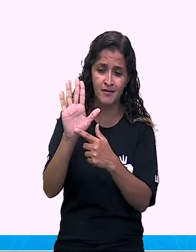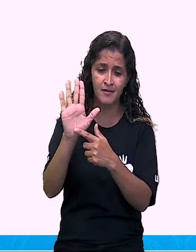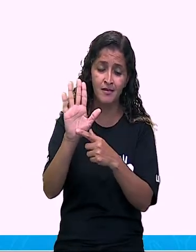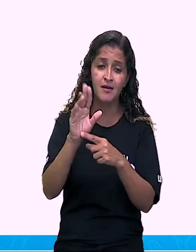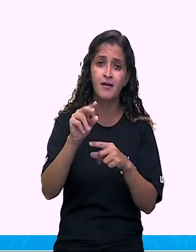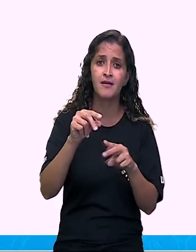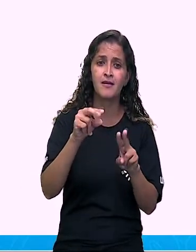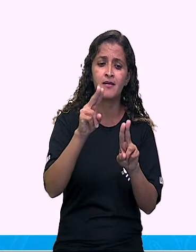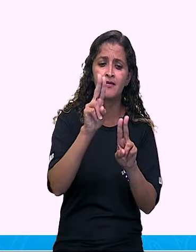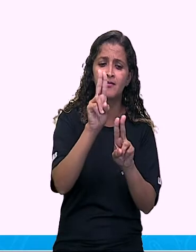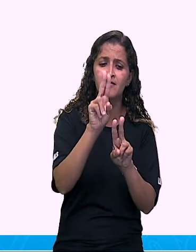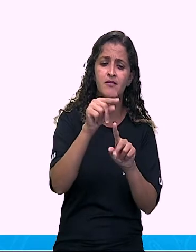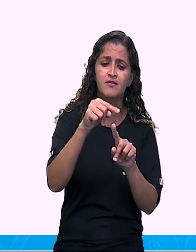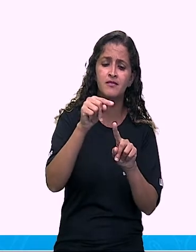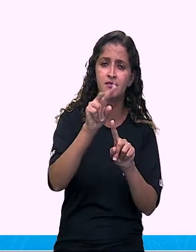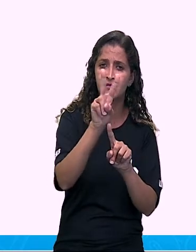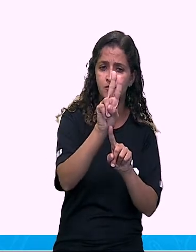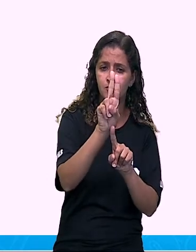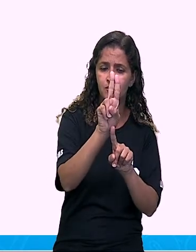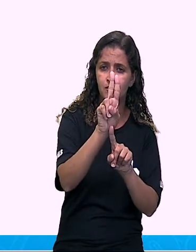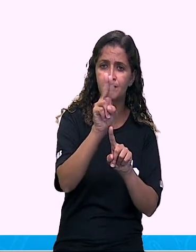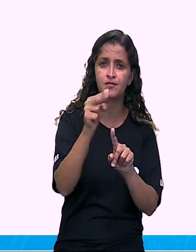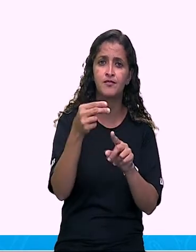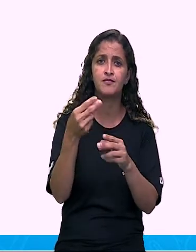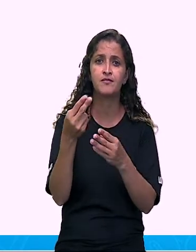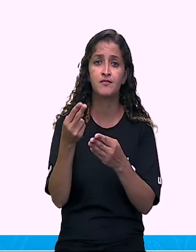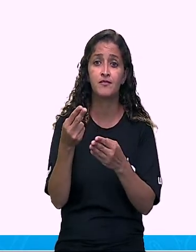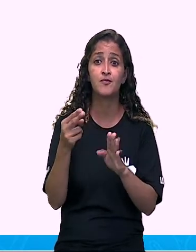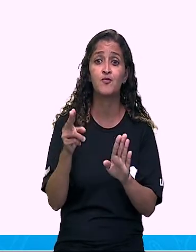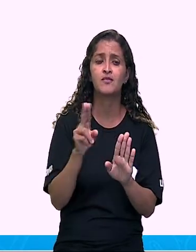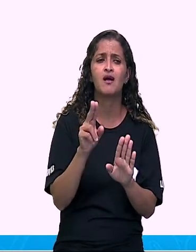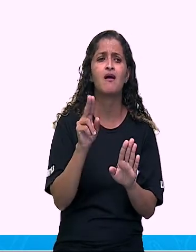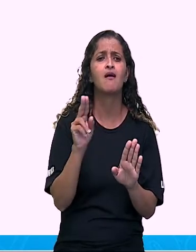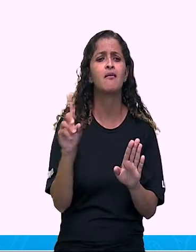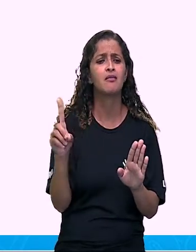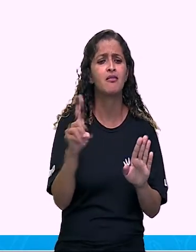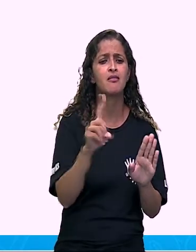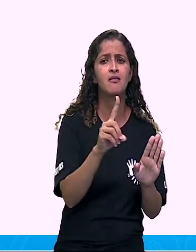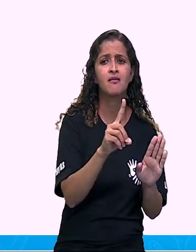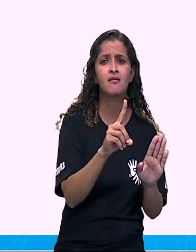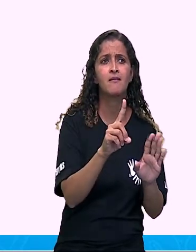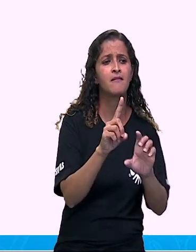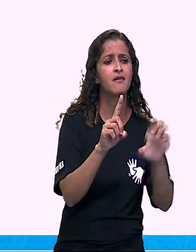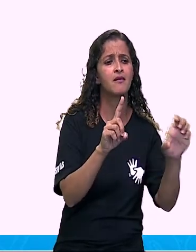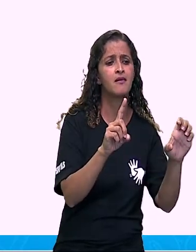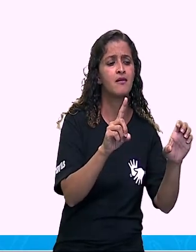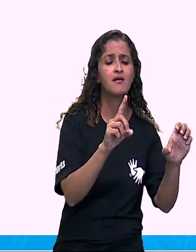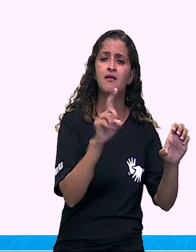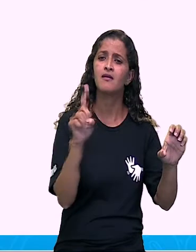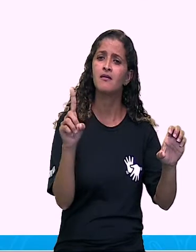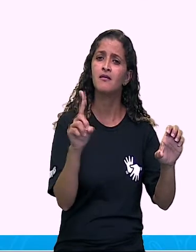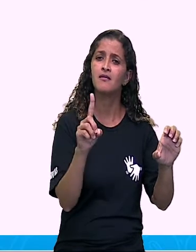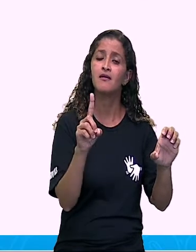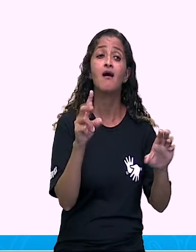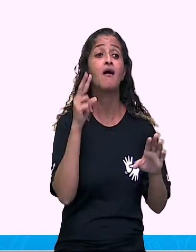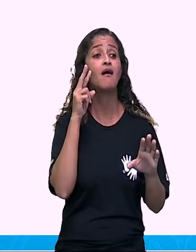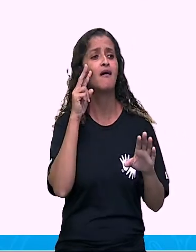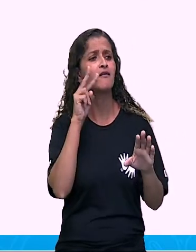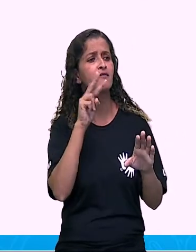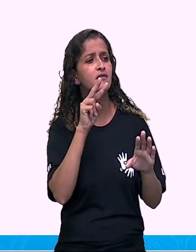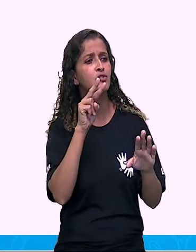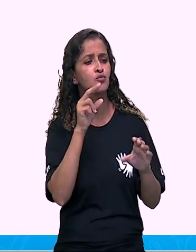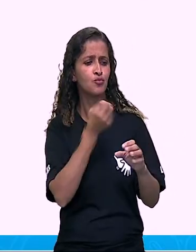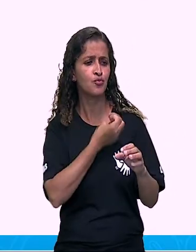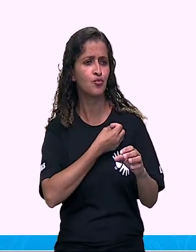casa. Sempre analisando o número da direita para a esquerda, eu coloco um U. Porque ali eu já sei que aquele número, ele é